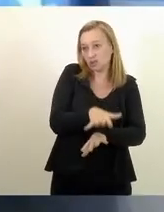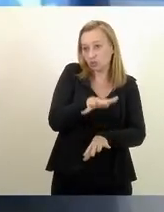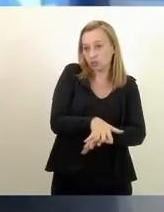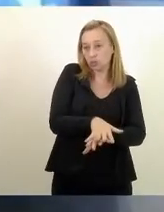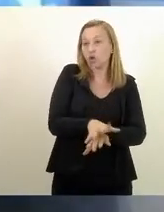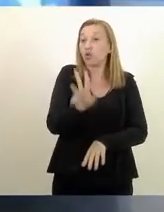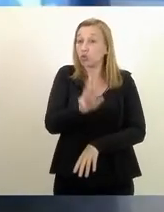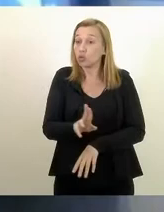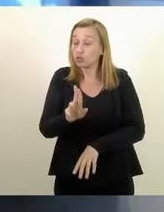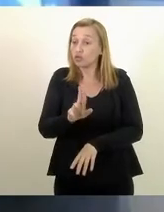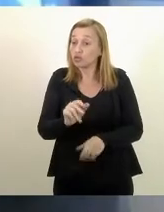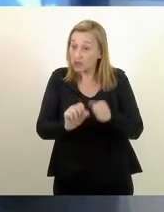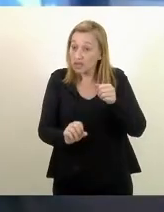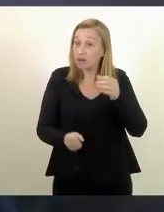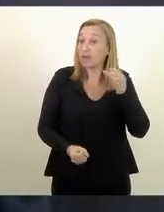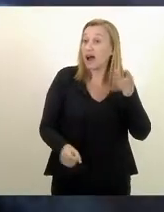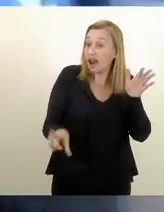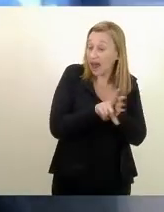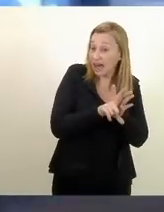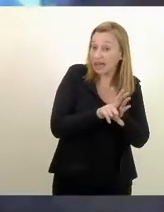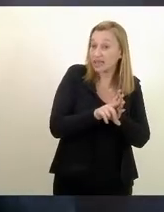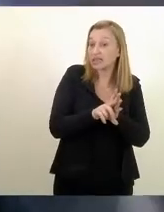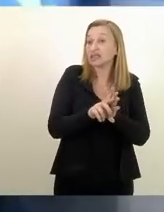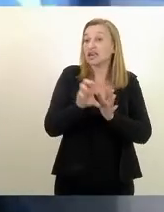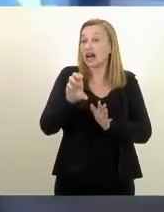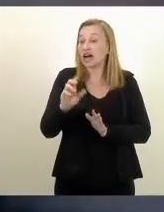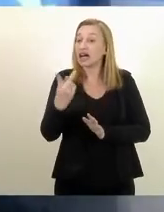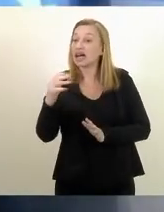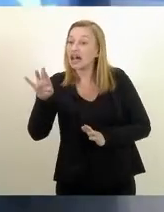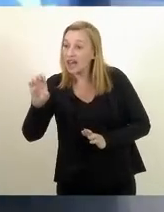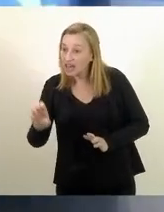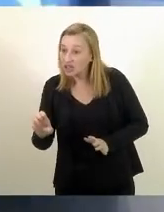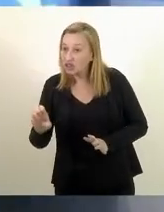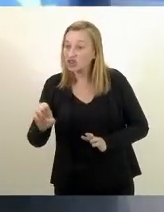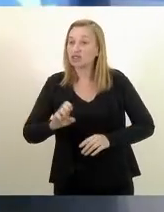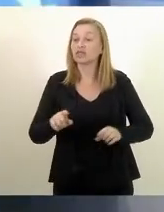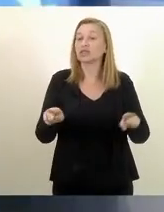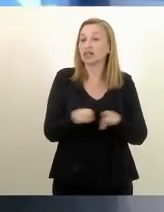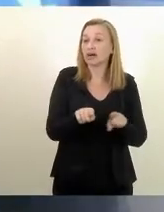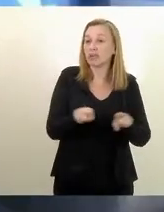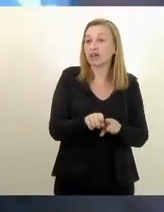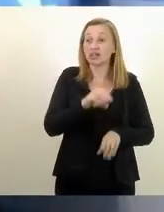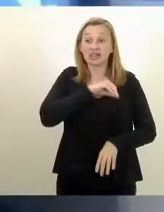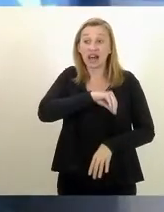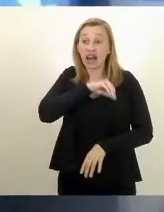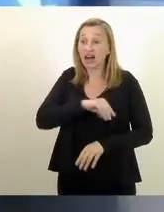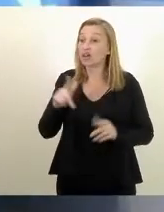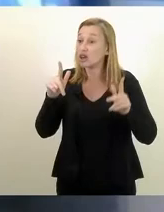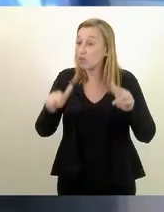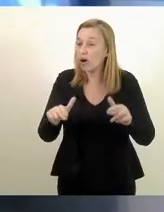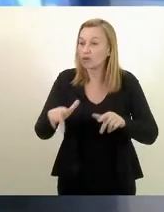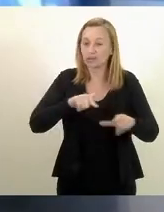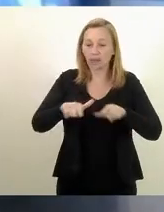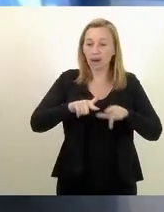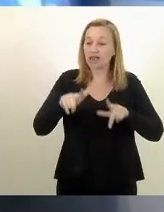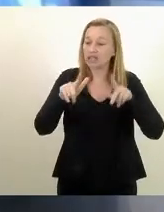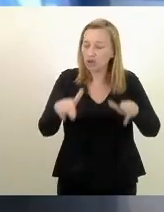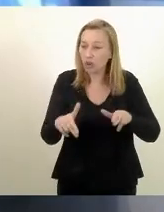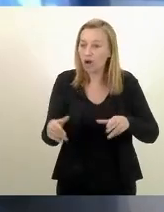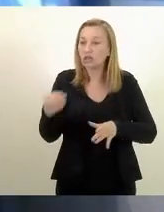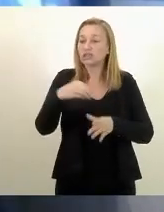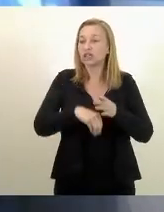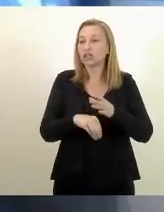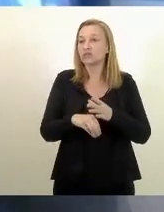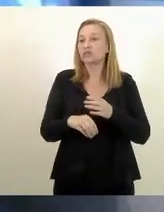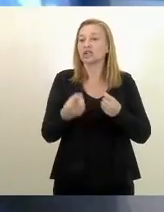creches também fomos coautores da lei que garante salário igual trabalho igual dentro da discussão do